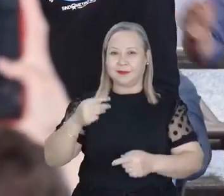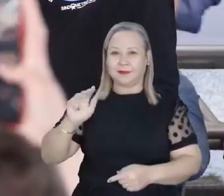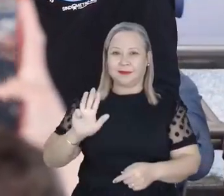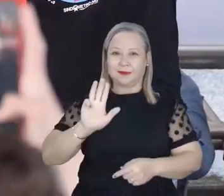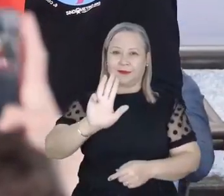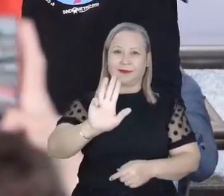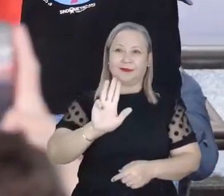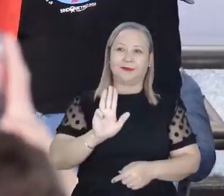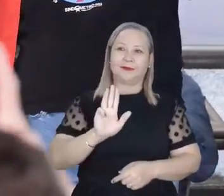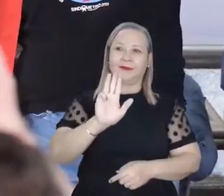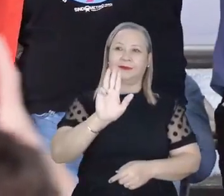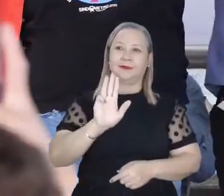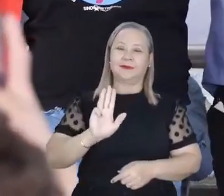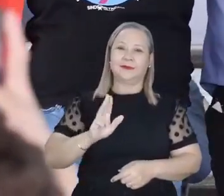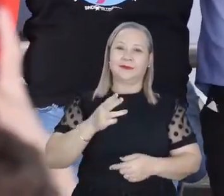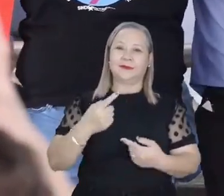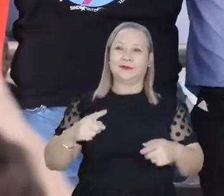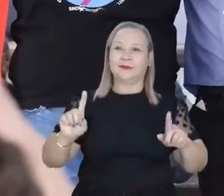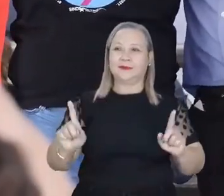Coisa linda.